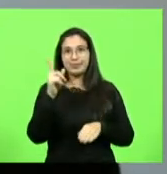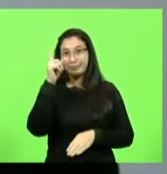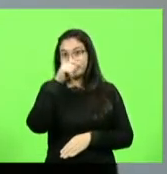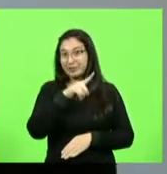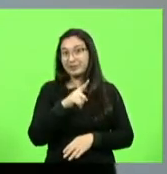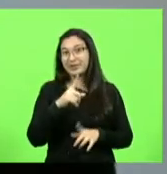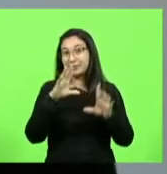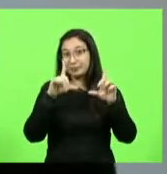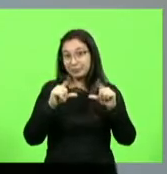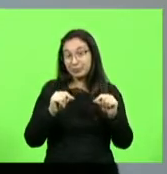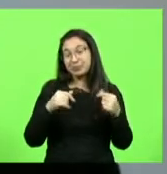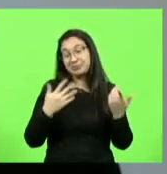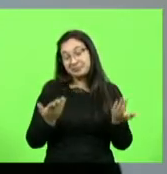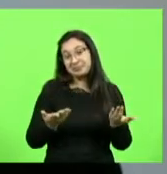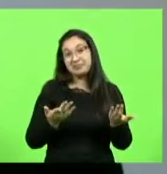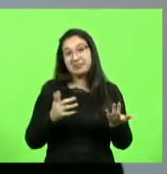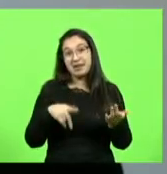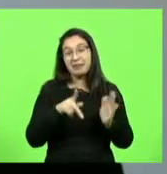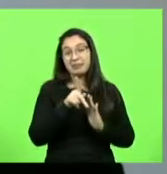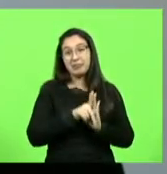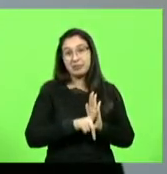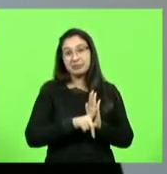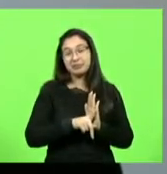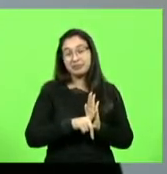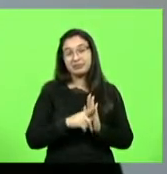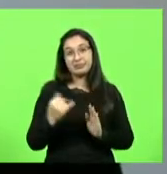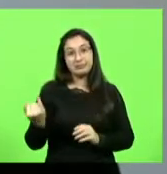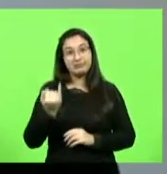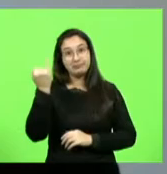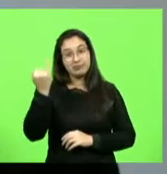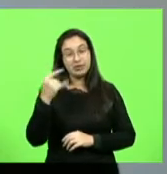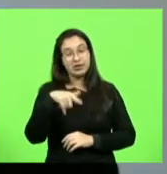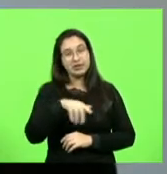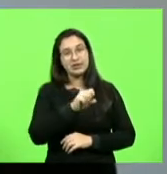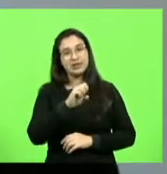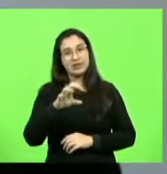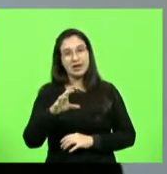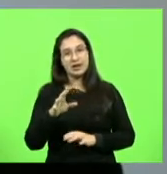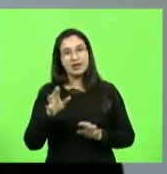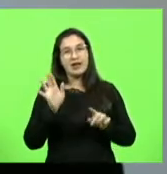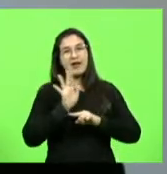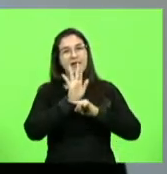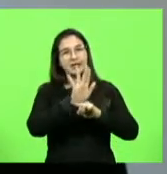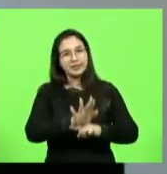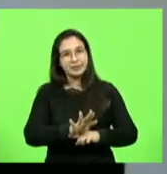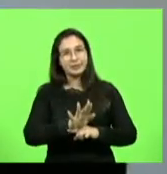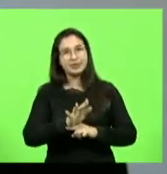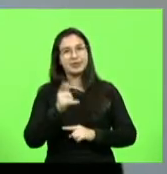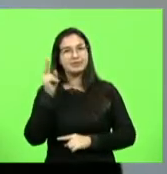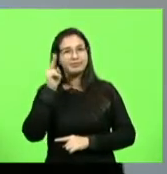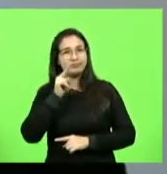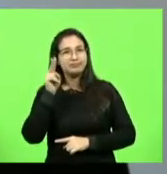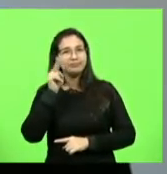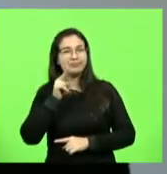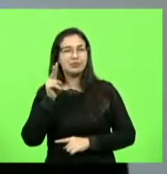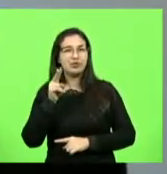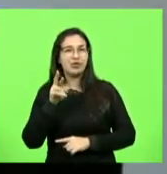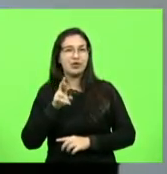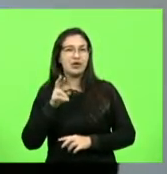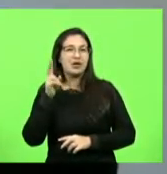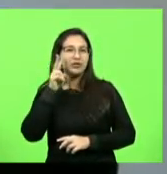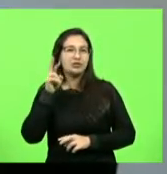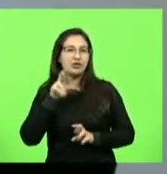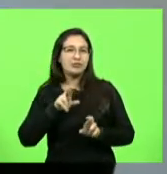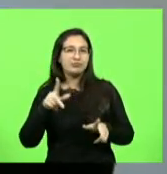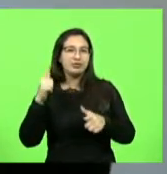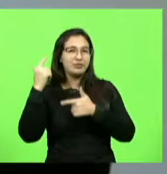importante, um projeto de grande relevância para Santa Catarina, para que a gente possa deixar um legado. Legado é diferente de herança. Herança é o que eu